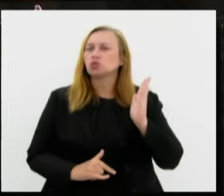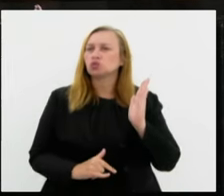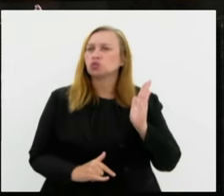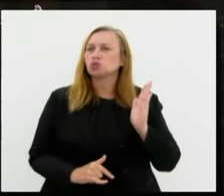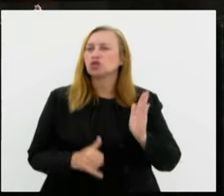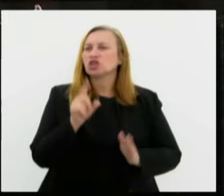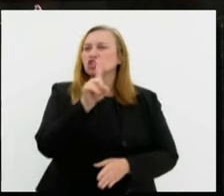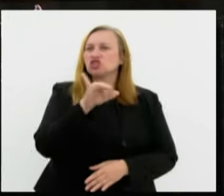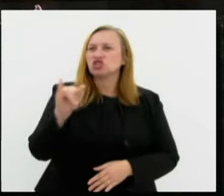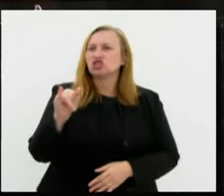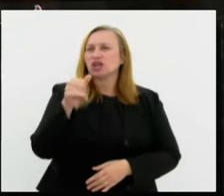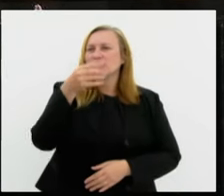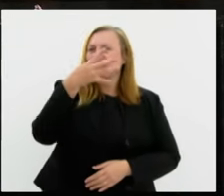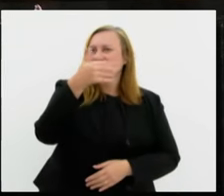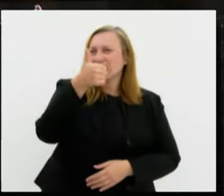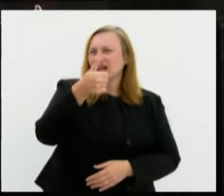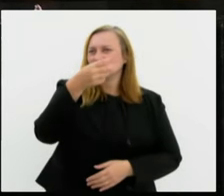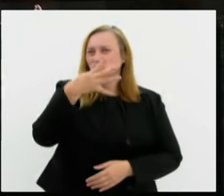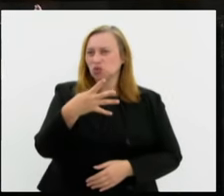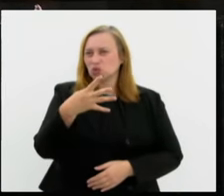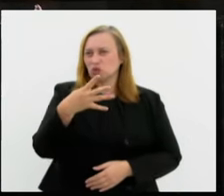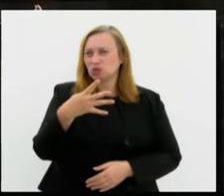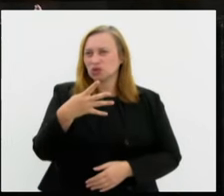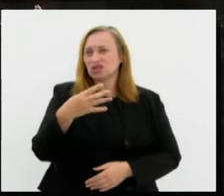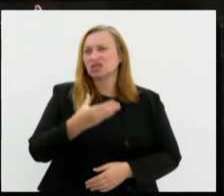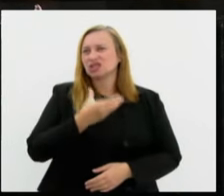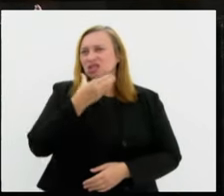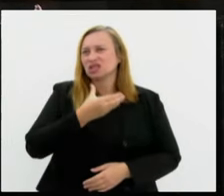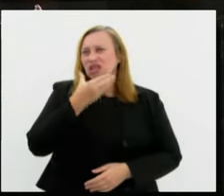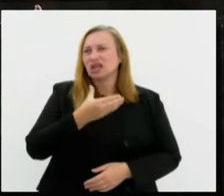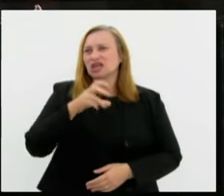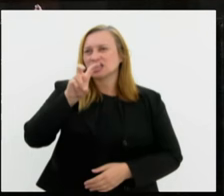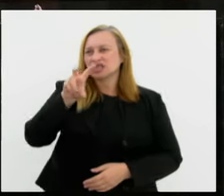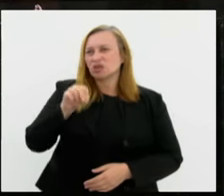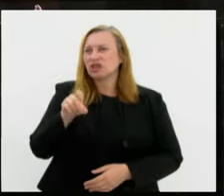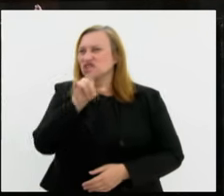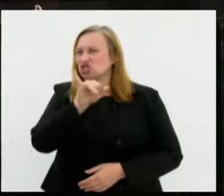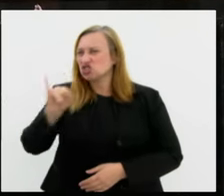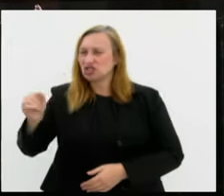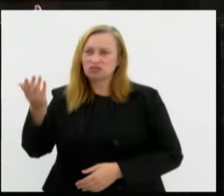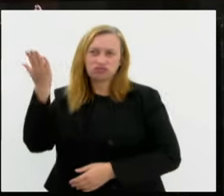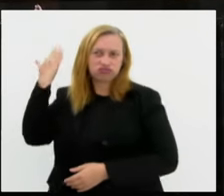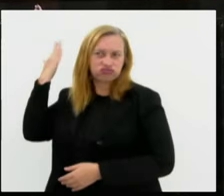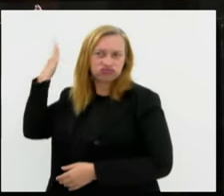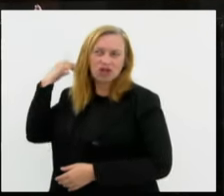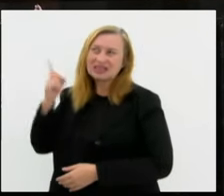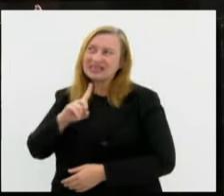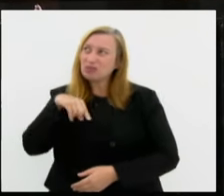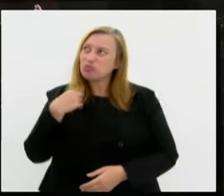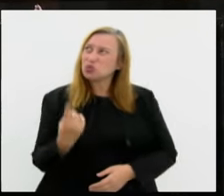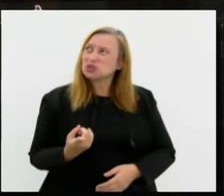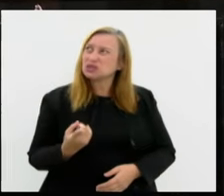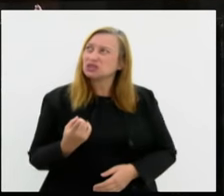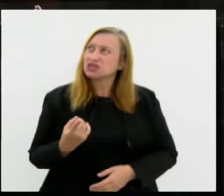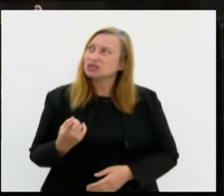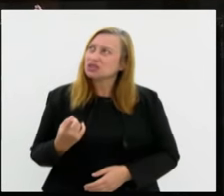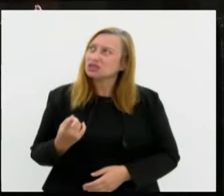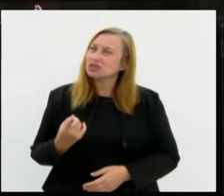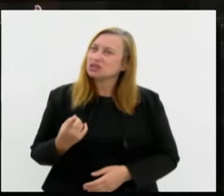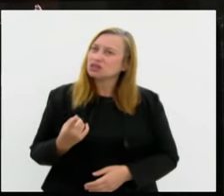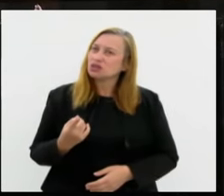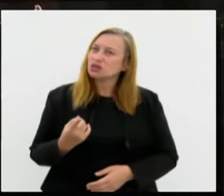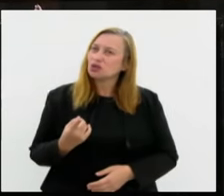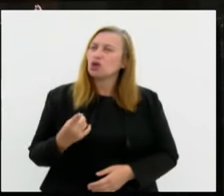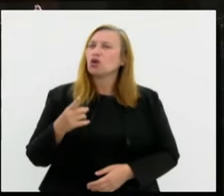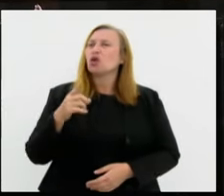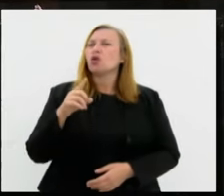dia 14 de dezembro, portanto, há 50 dias atrás. Depois disso, o Zinho se